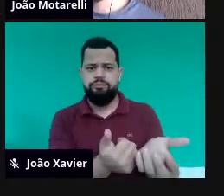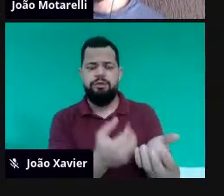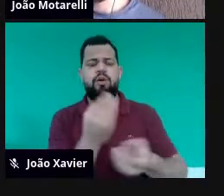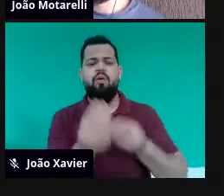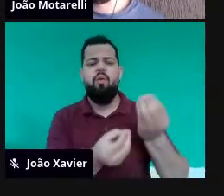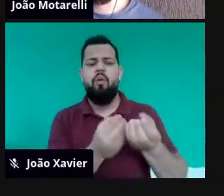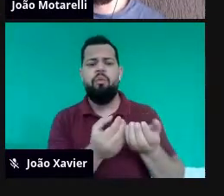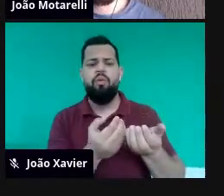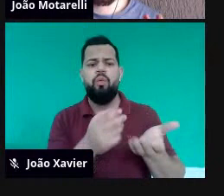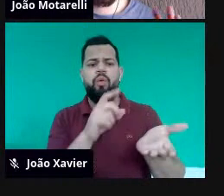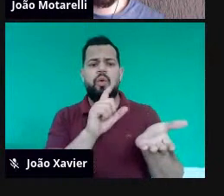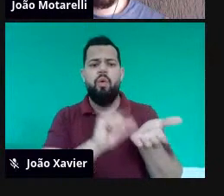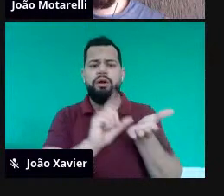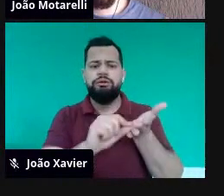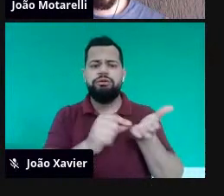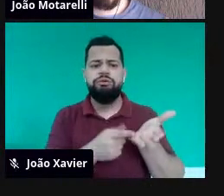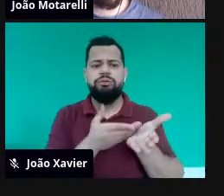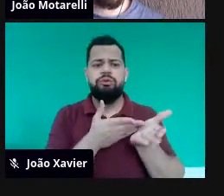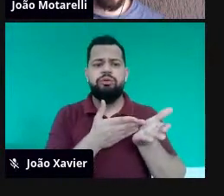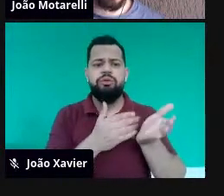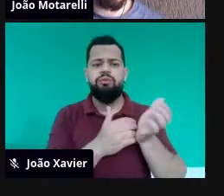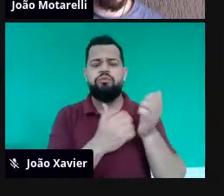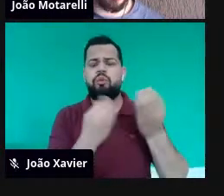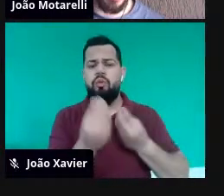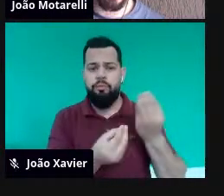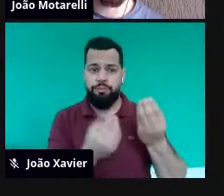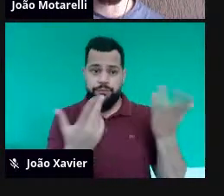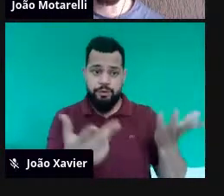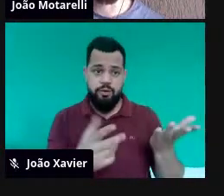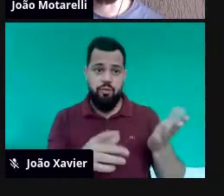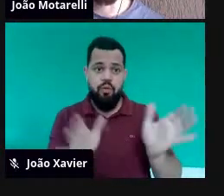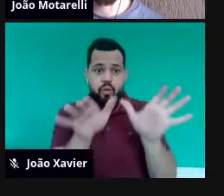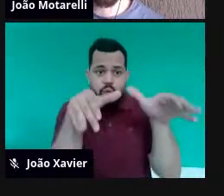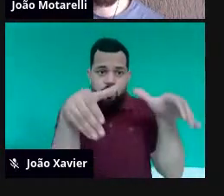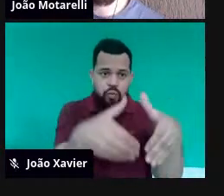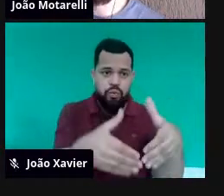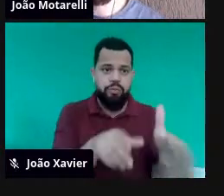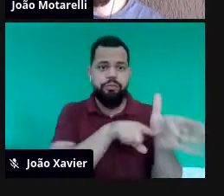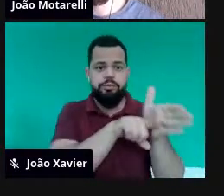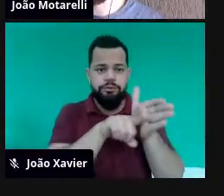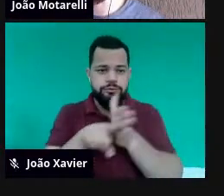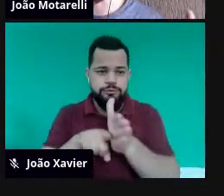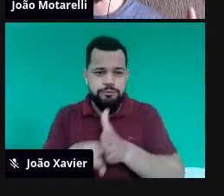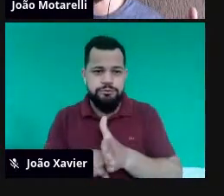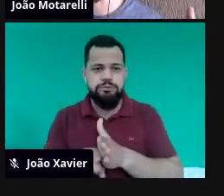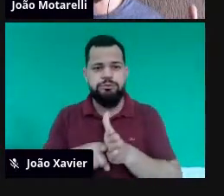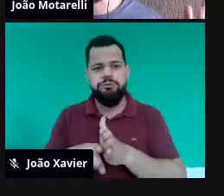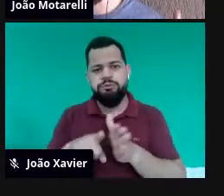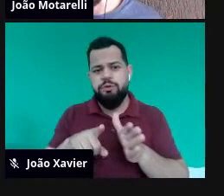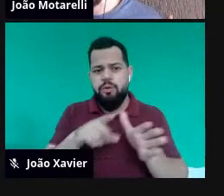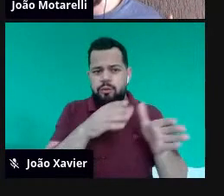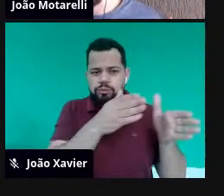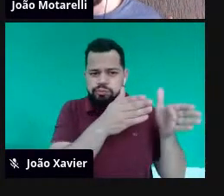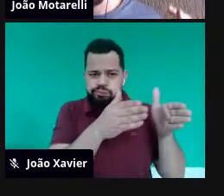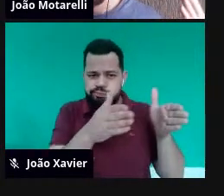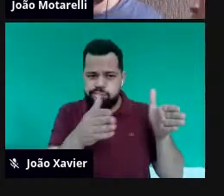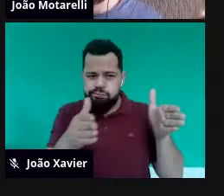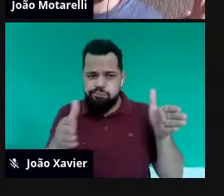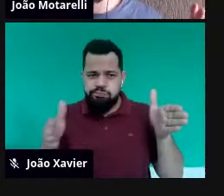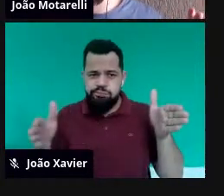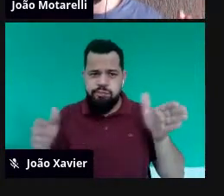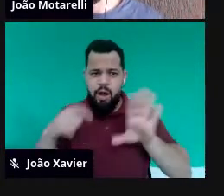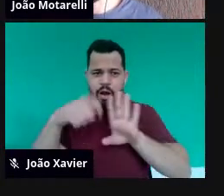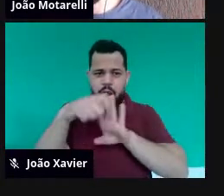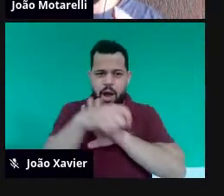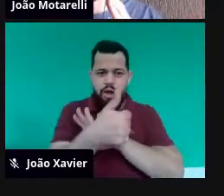conduzido? Esses pesquisadores avaliaram um perfil fitness no Instagram ao longo de 12 meses.